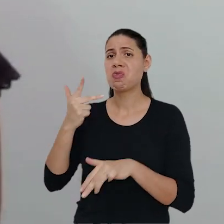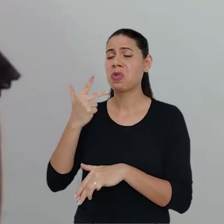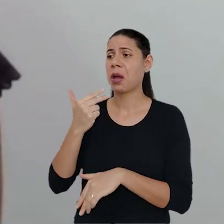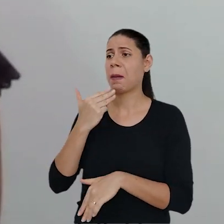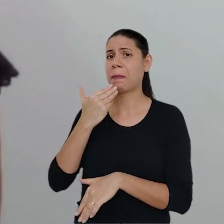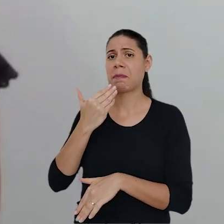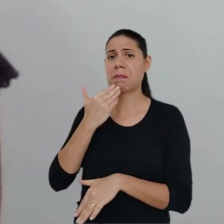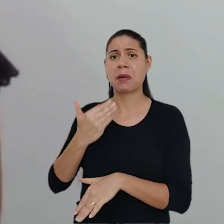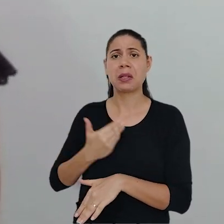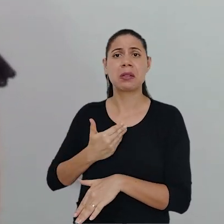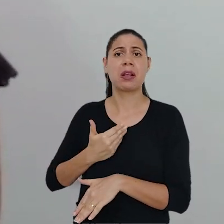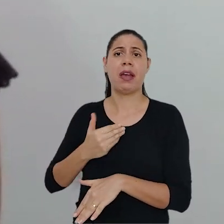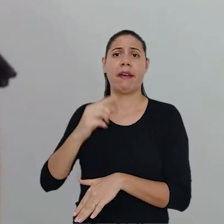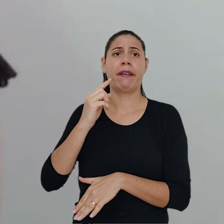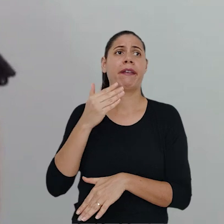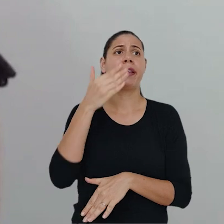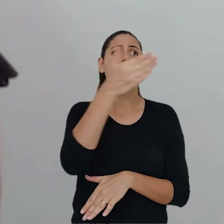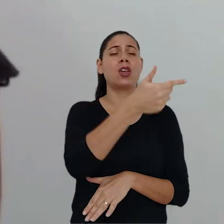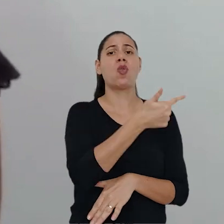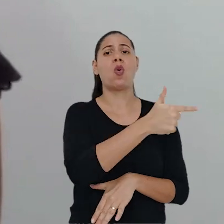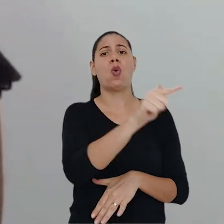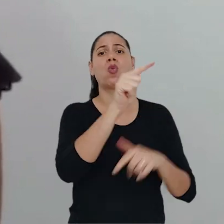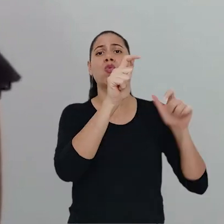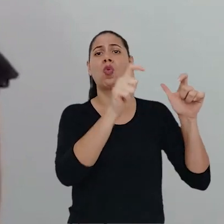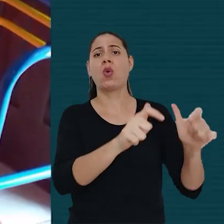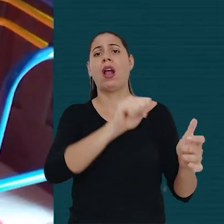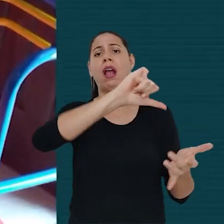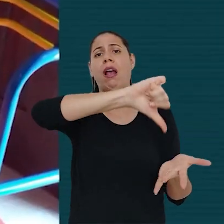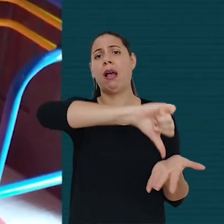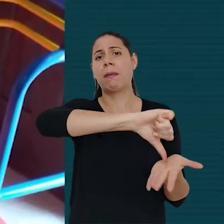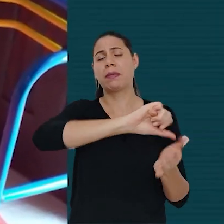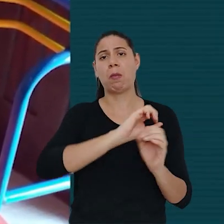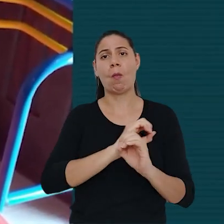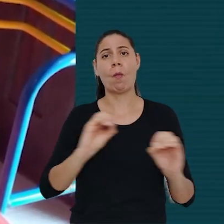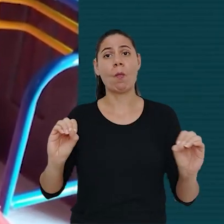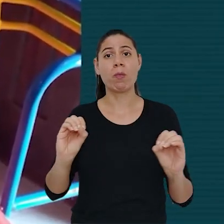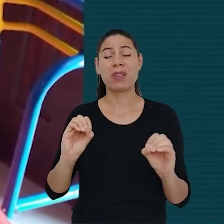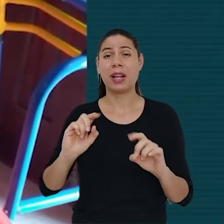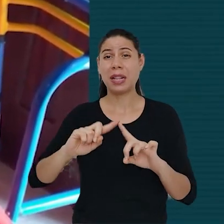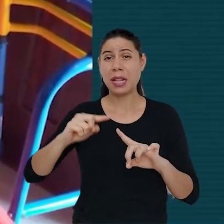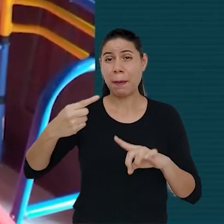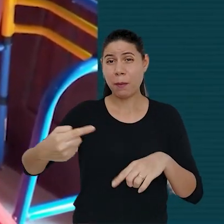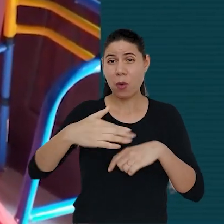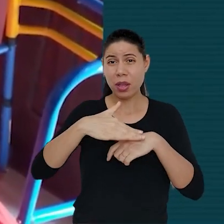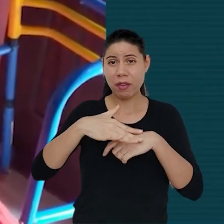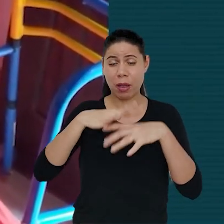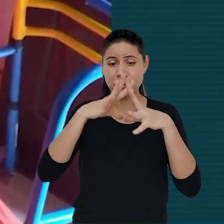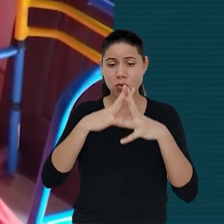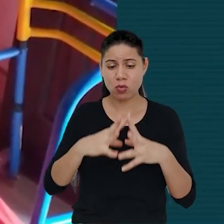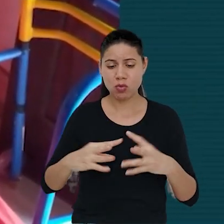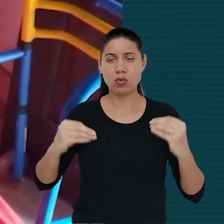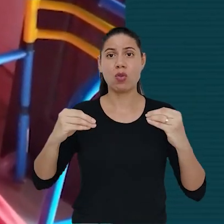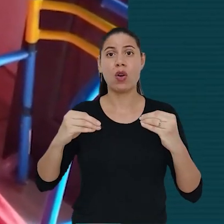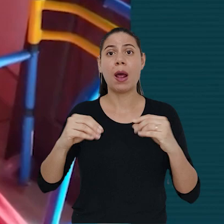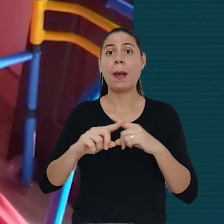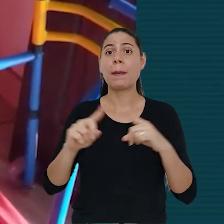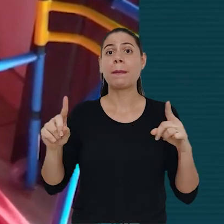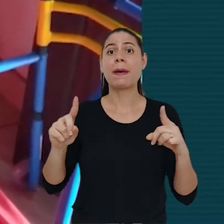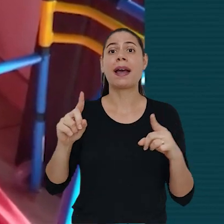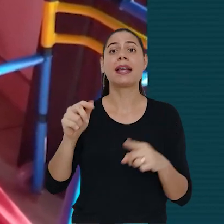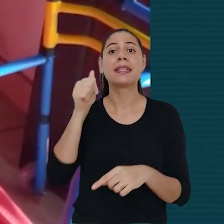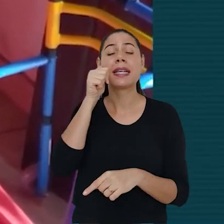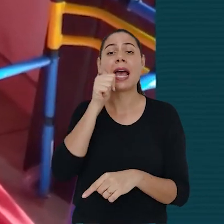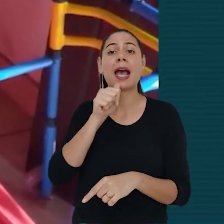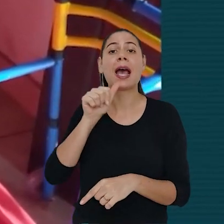assim para outra capital que tinha mais recursos, no caso São Luís, né? Somente quando a febre passou e Cecília já não se